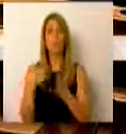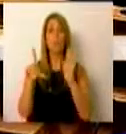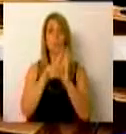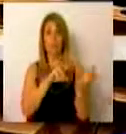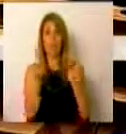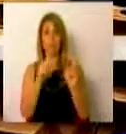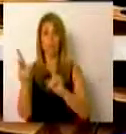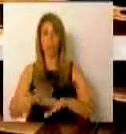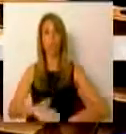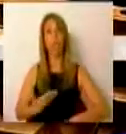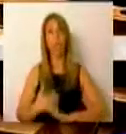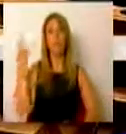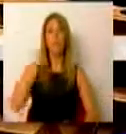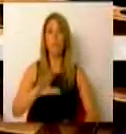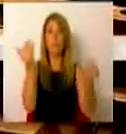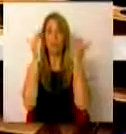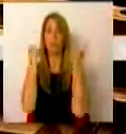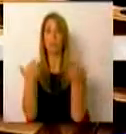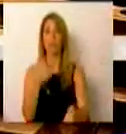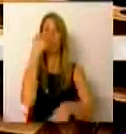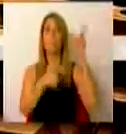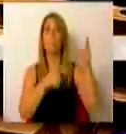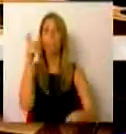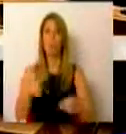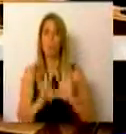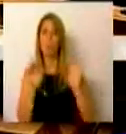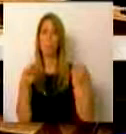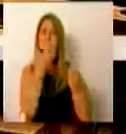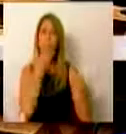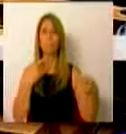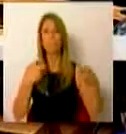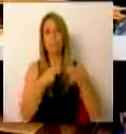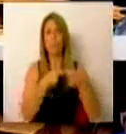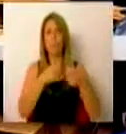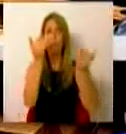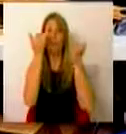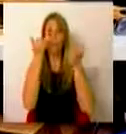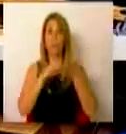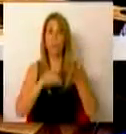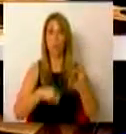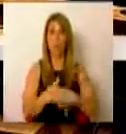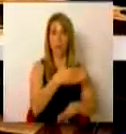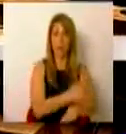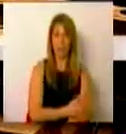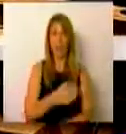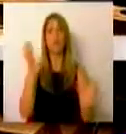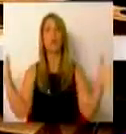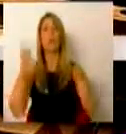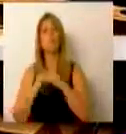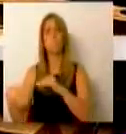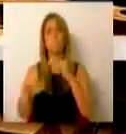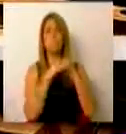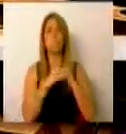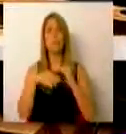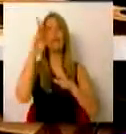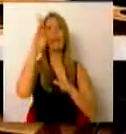pelo reforço dos deveres de informação aos clientes, harmonização da informação pré-contratual, equiparação das regras aplicáveis aos produtos de investimento